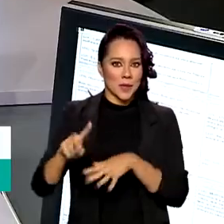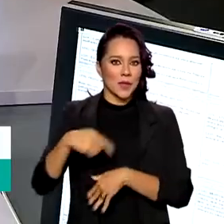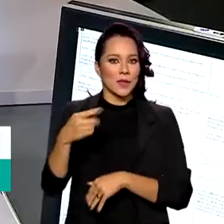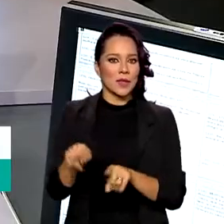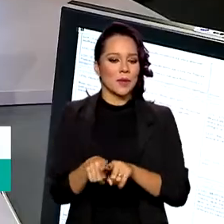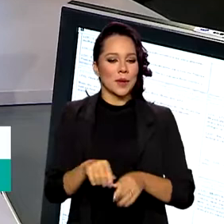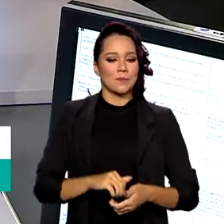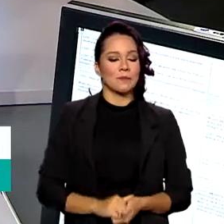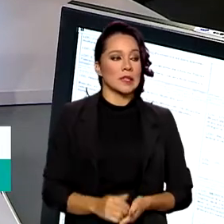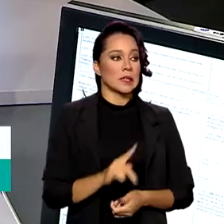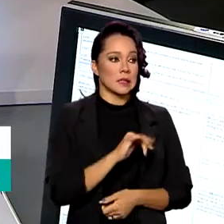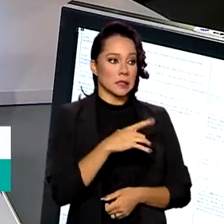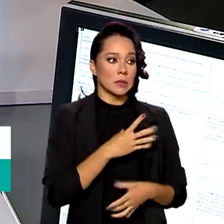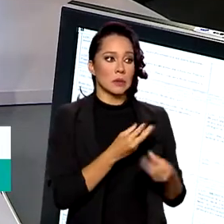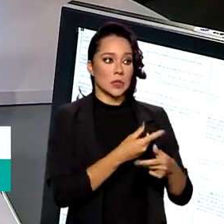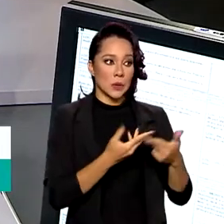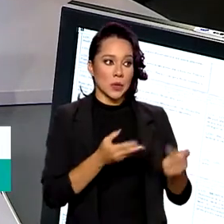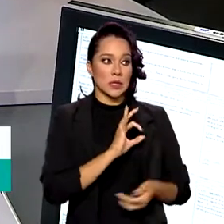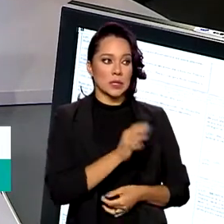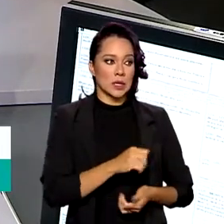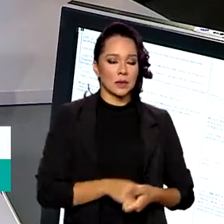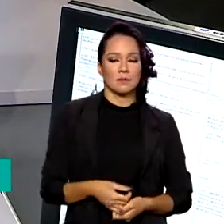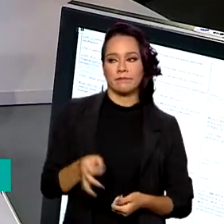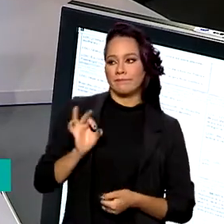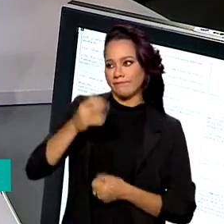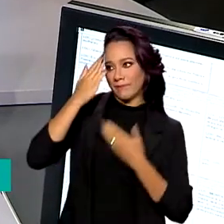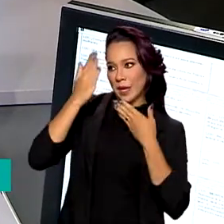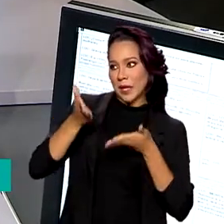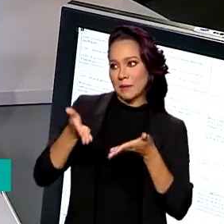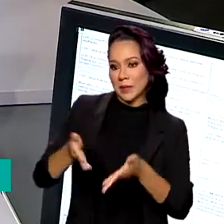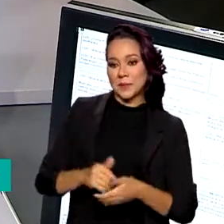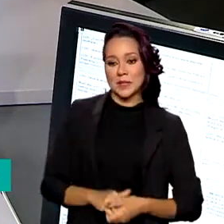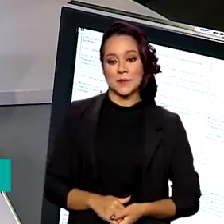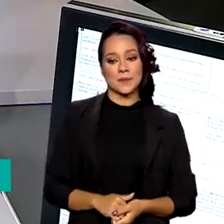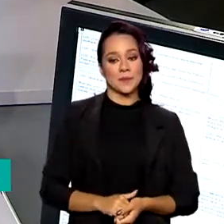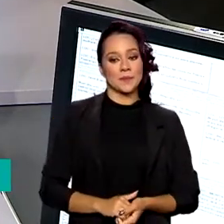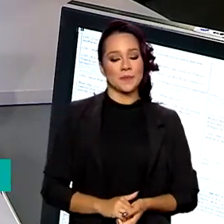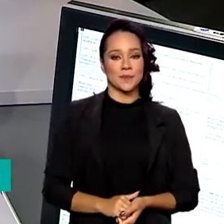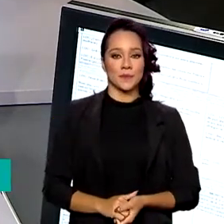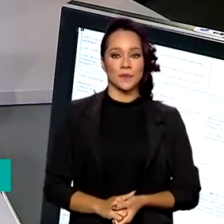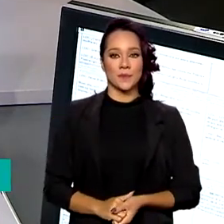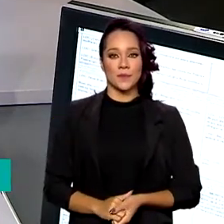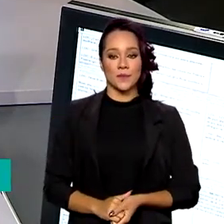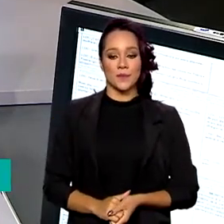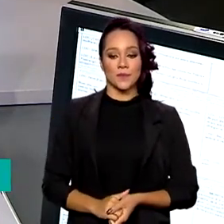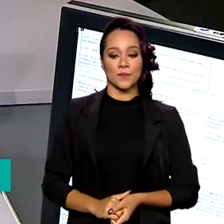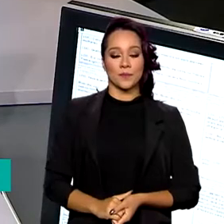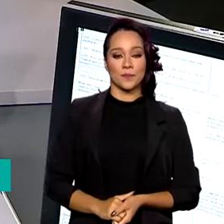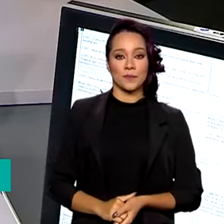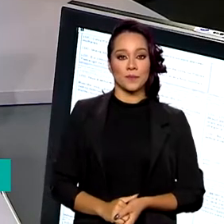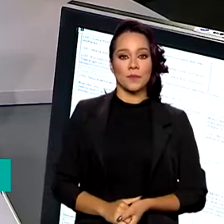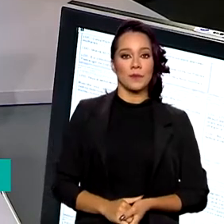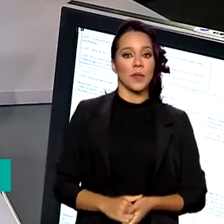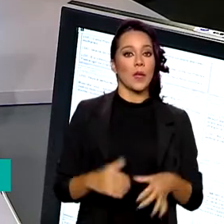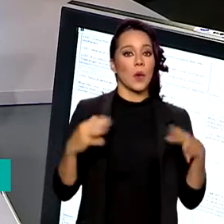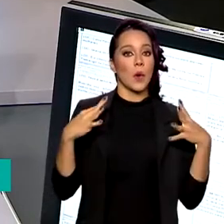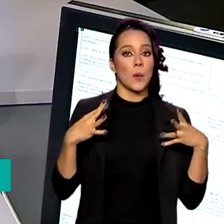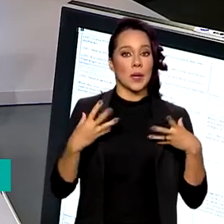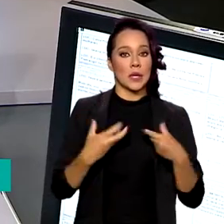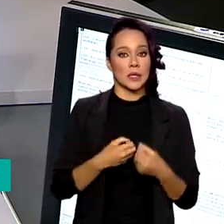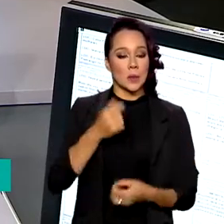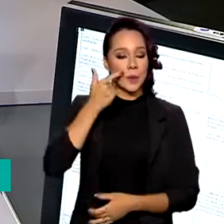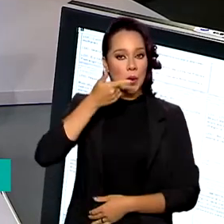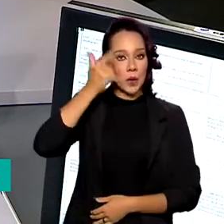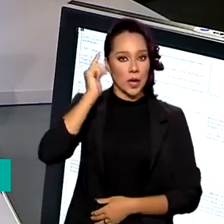semana que vem também gente vai render muito né princesa Obrigada pela participação Bom dia o meu isso da economia Paulo